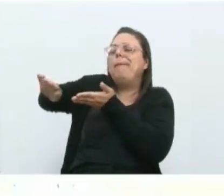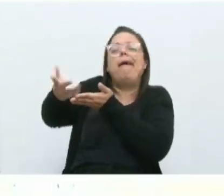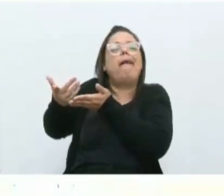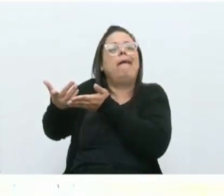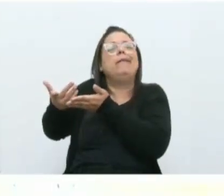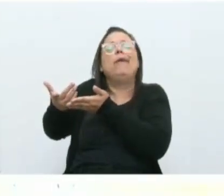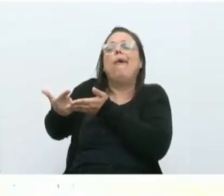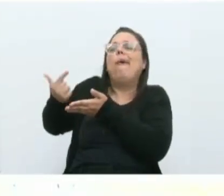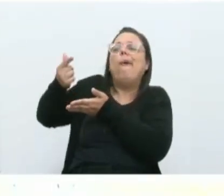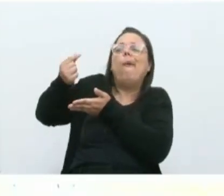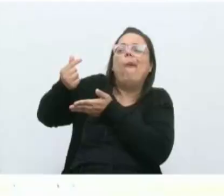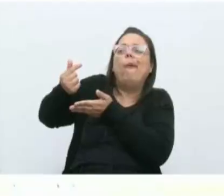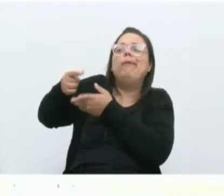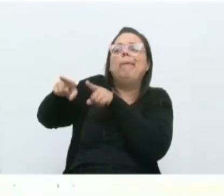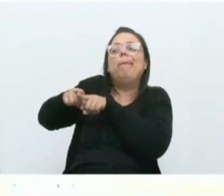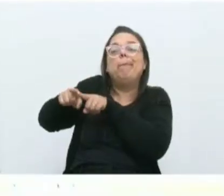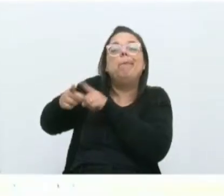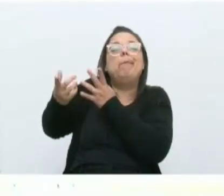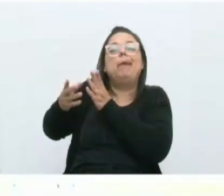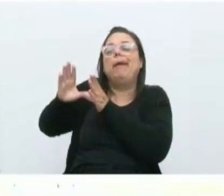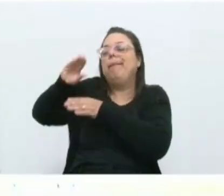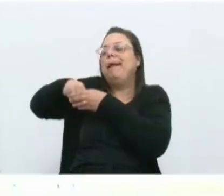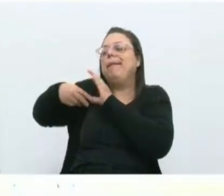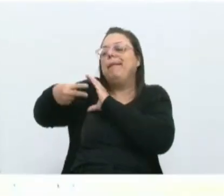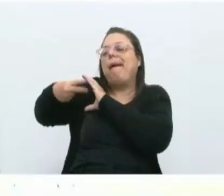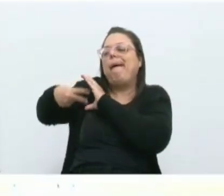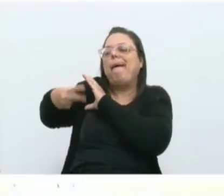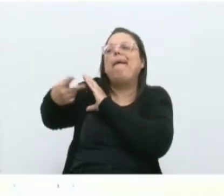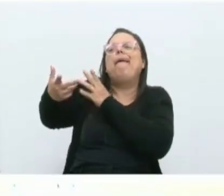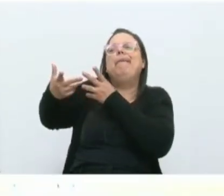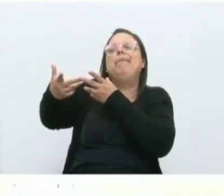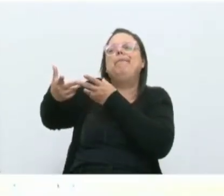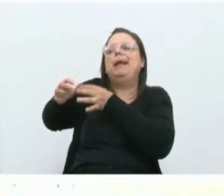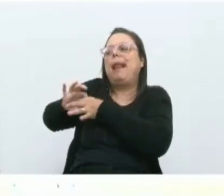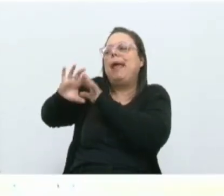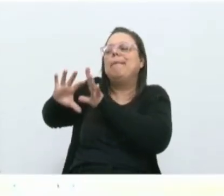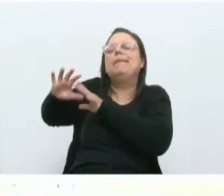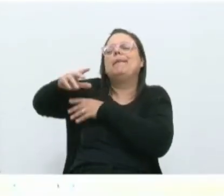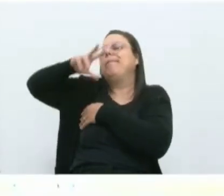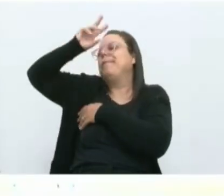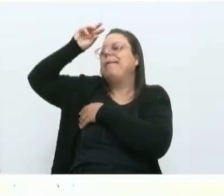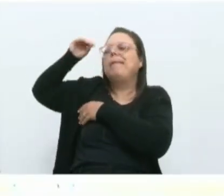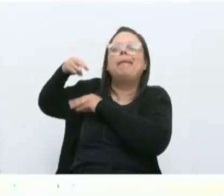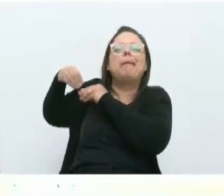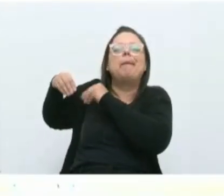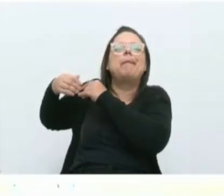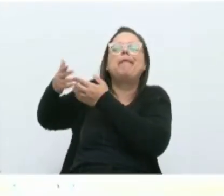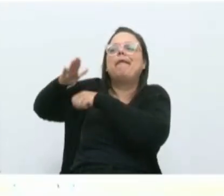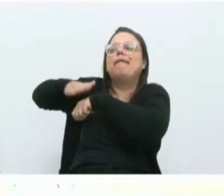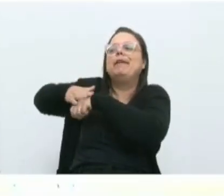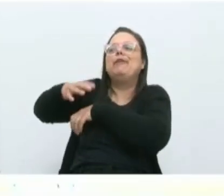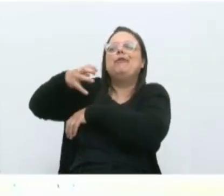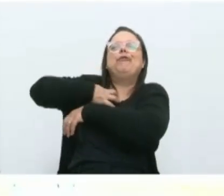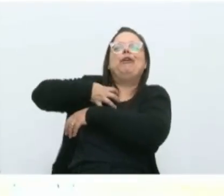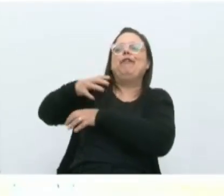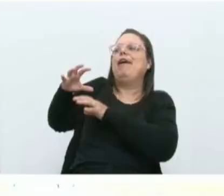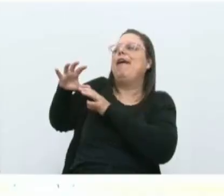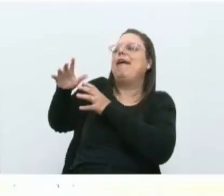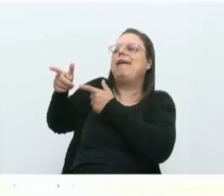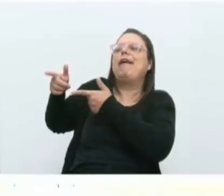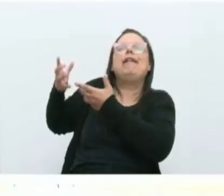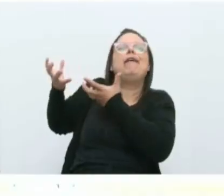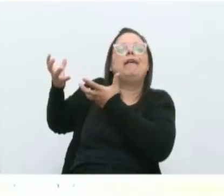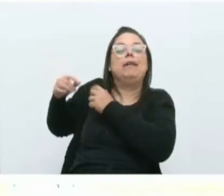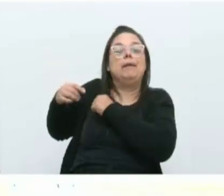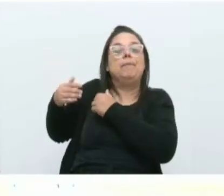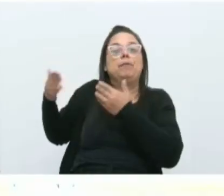dotação e existia a permissão da Câmara para que o prefeito fazia esses remanejamentos da maneira que ele bem entendesse. E